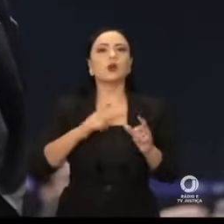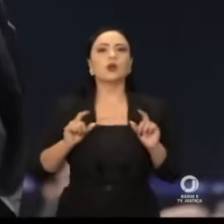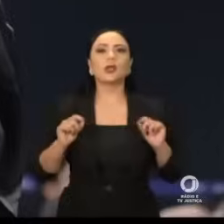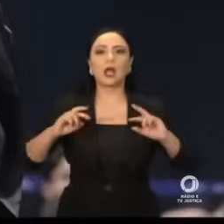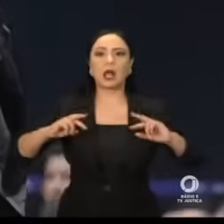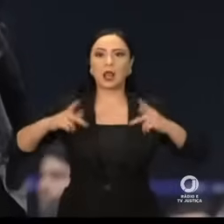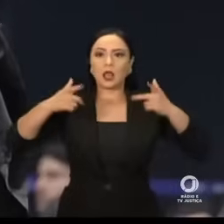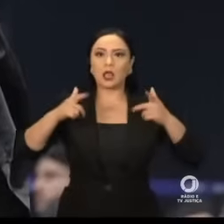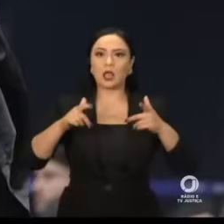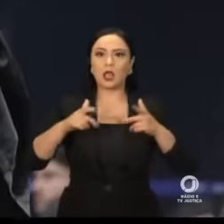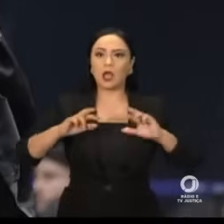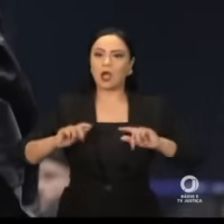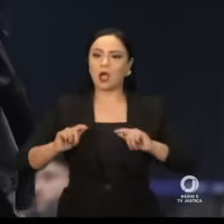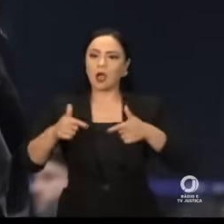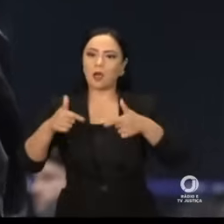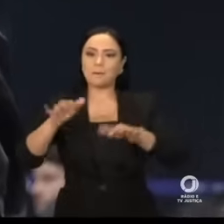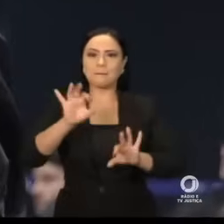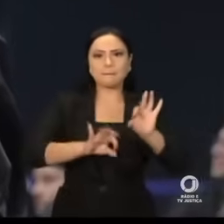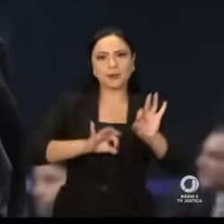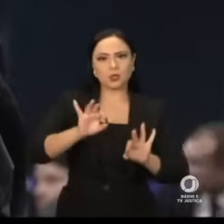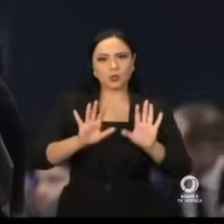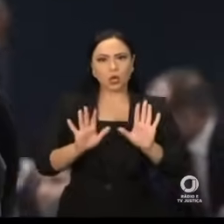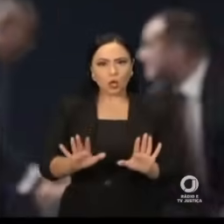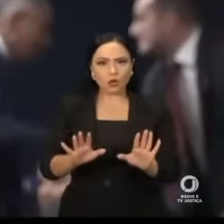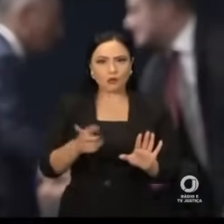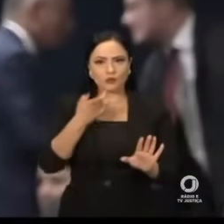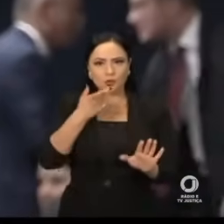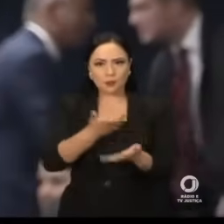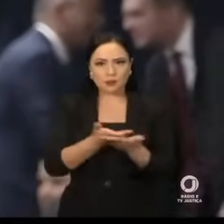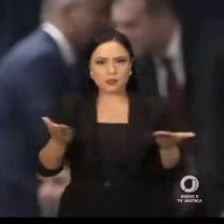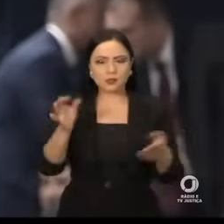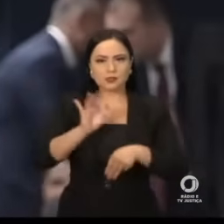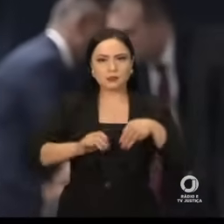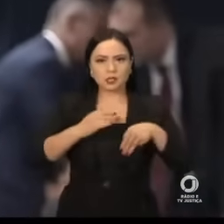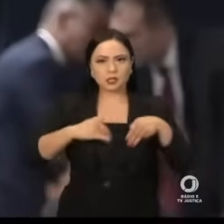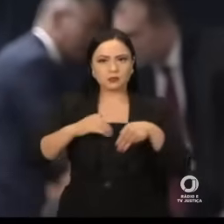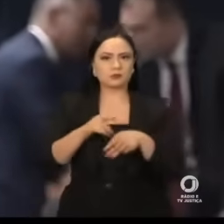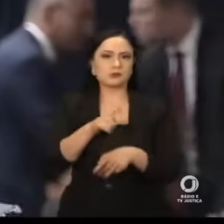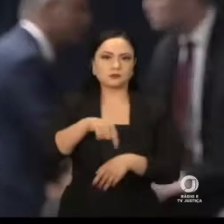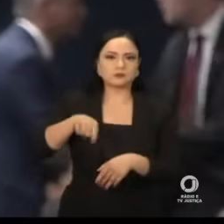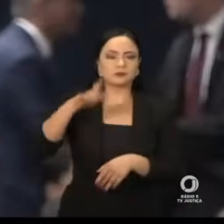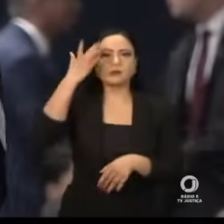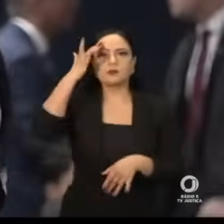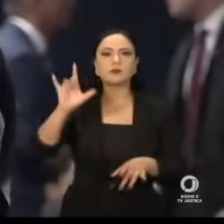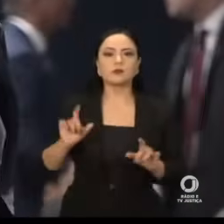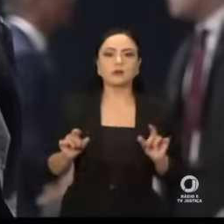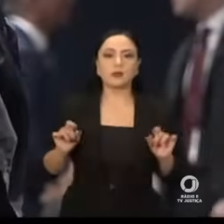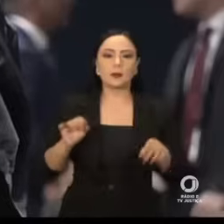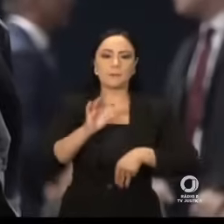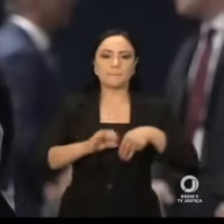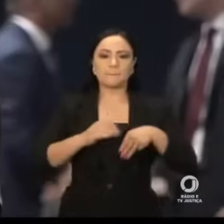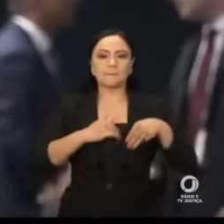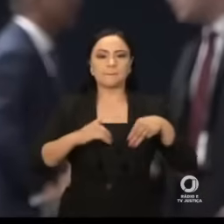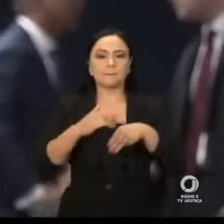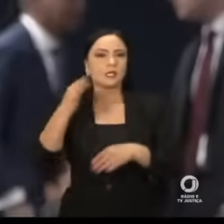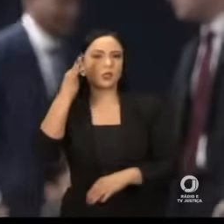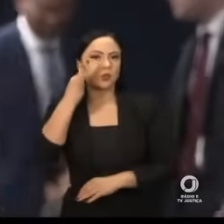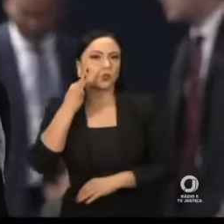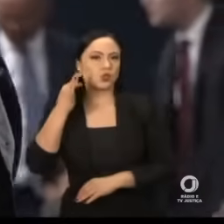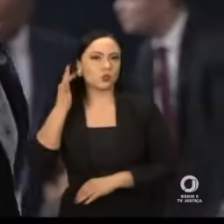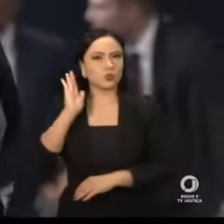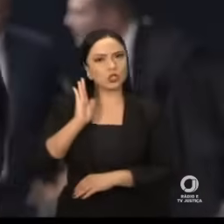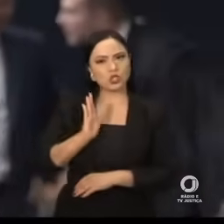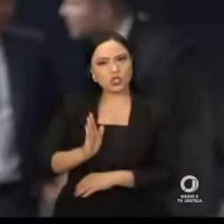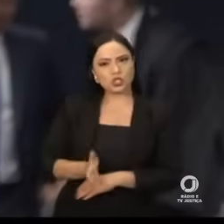atos preparatórios. E quero dizer a Vossa Excelência, que Vossas Excelências bem sabem, ministro Dino, que já foi